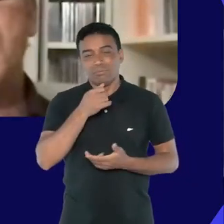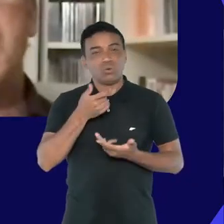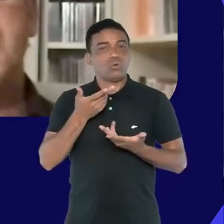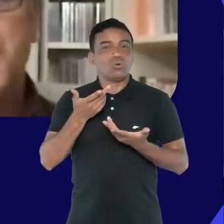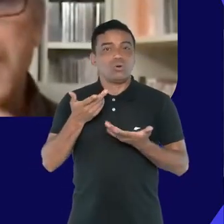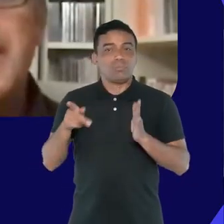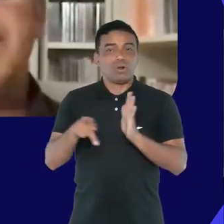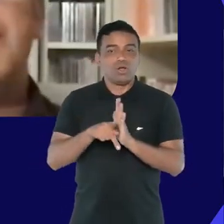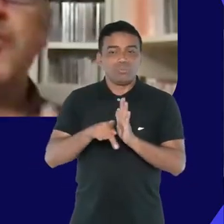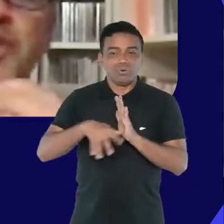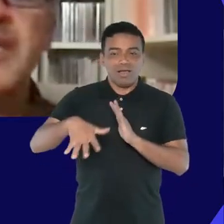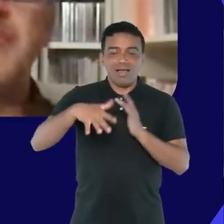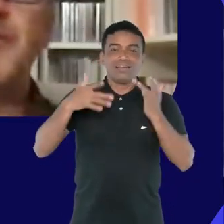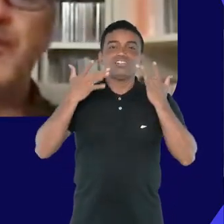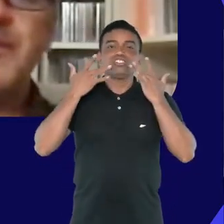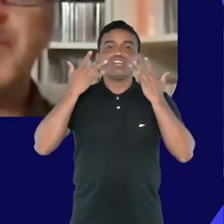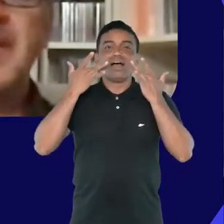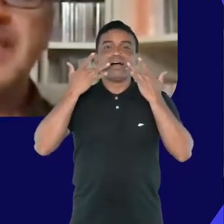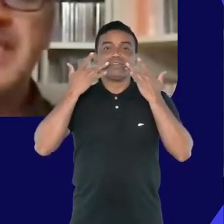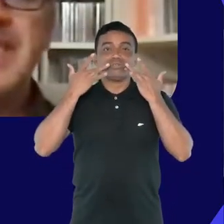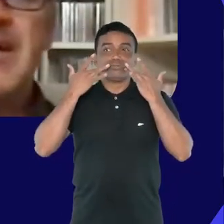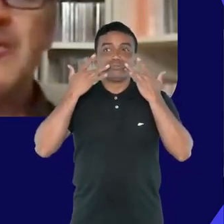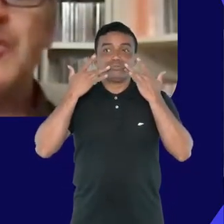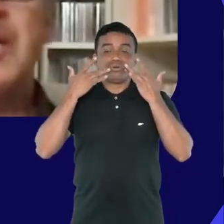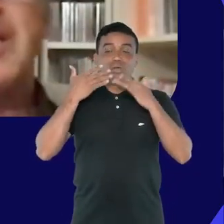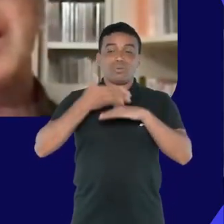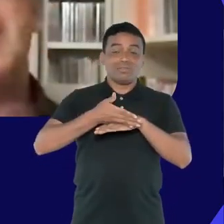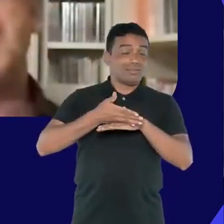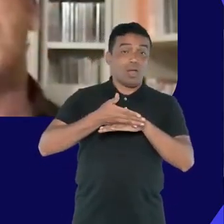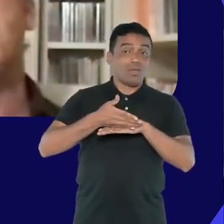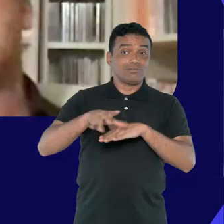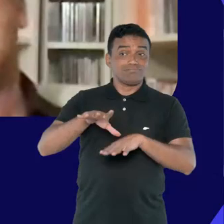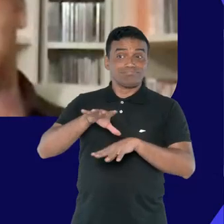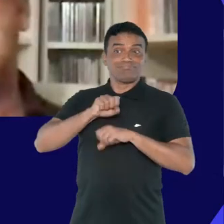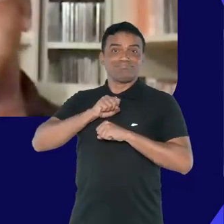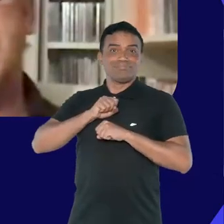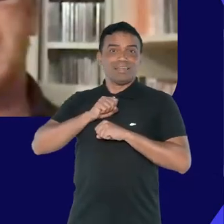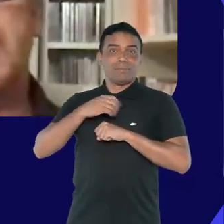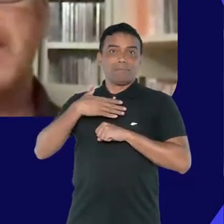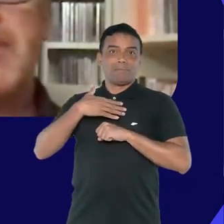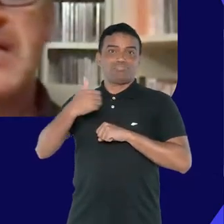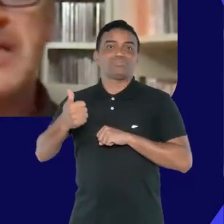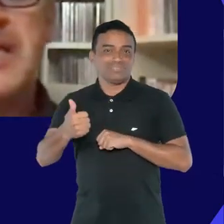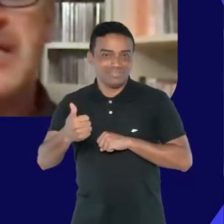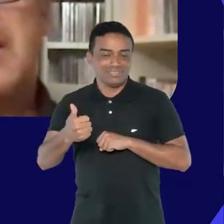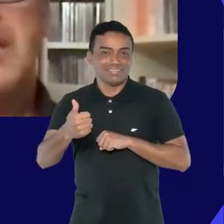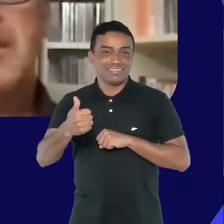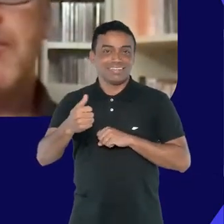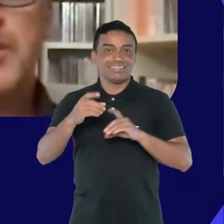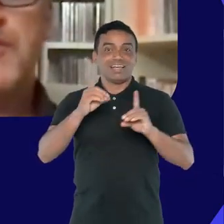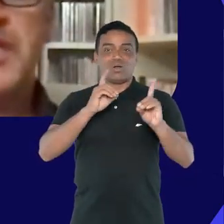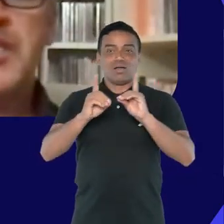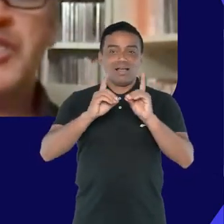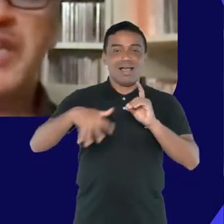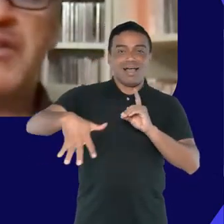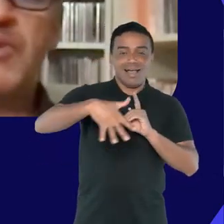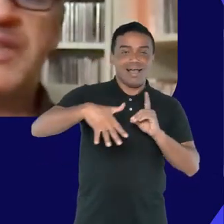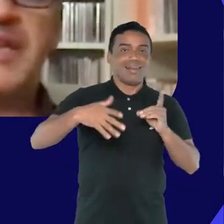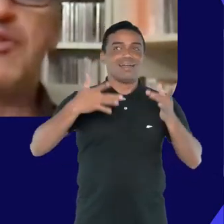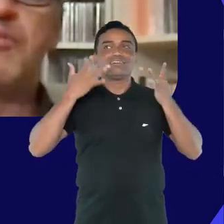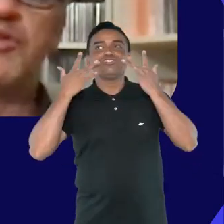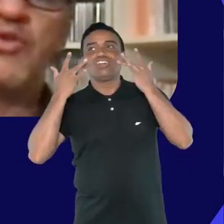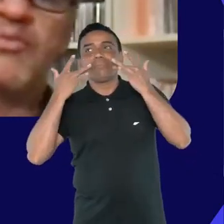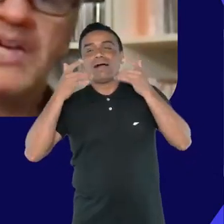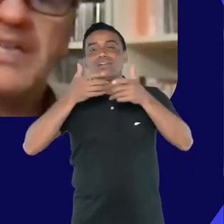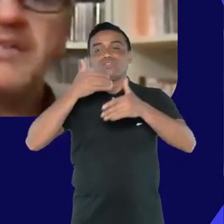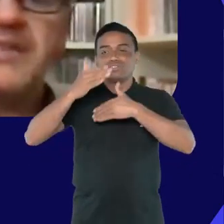a dramaturgia, mas foi a dramaturgia que me trouxe para esses diálogos e também para uma certa dimensão dramática que depois foi crescendo